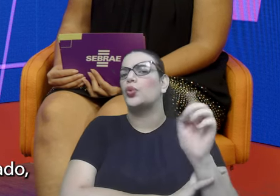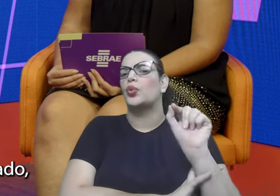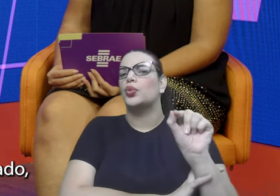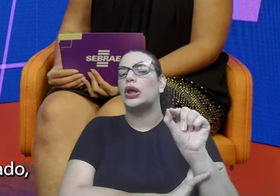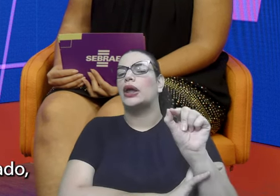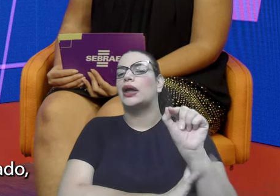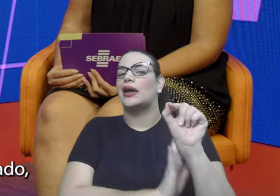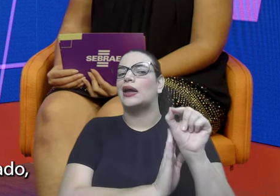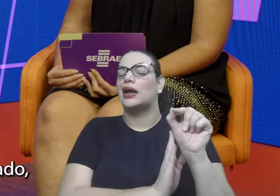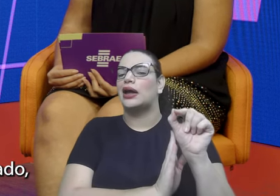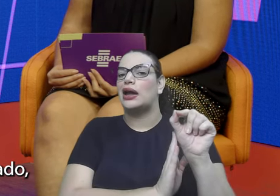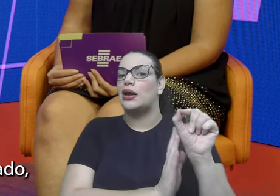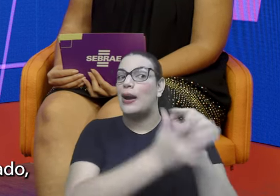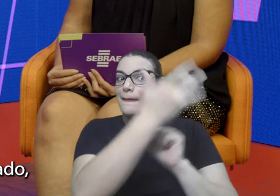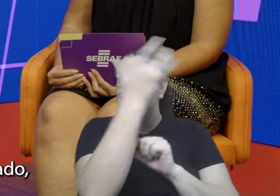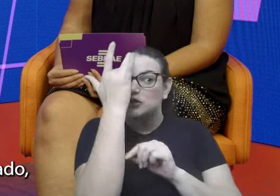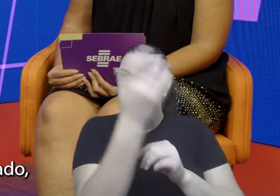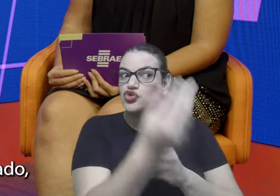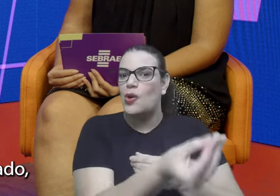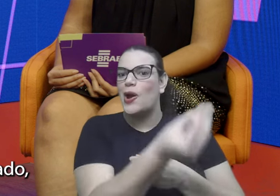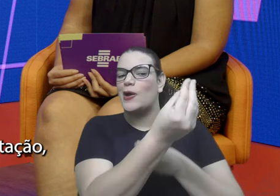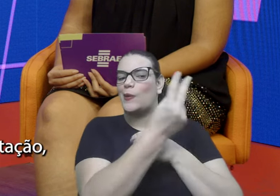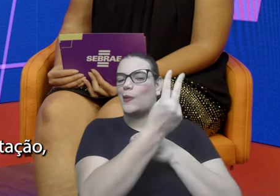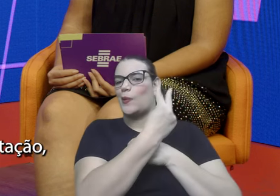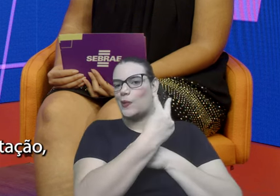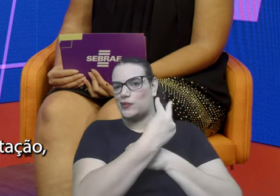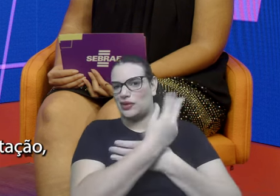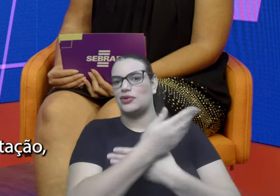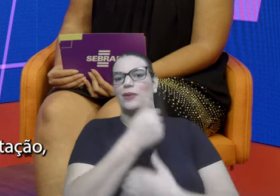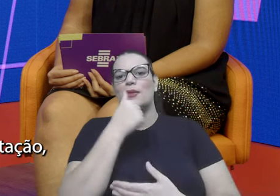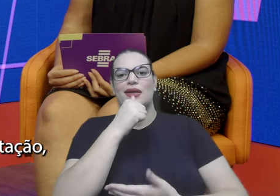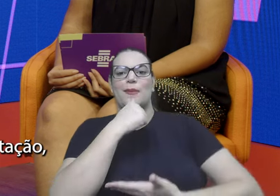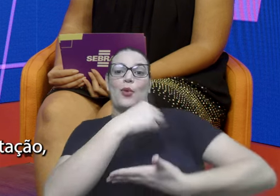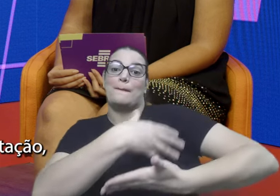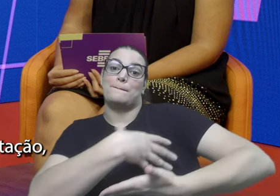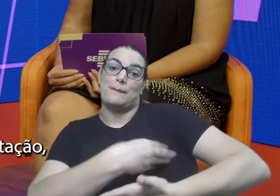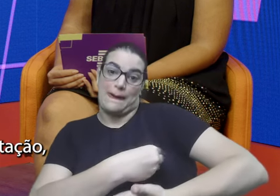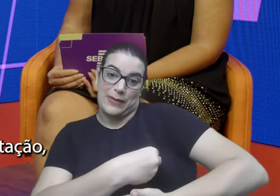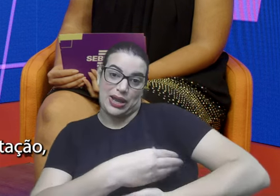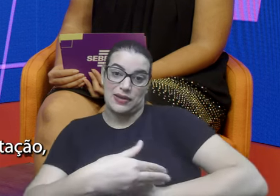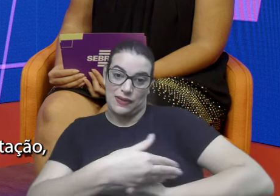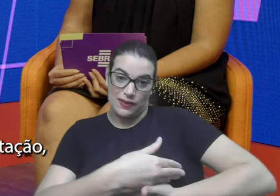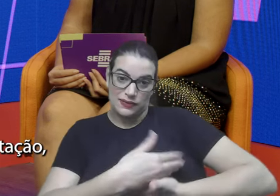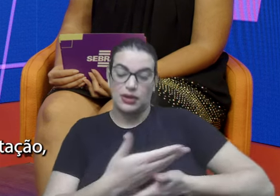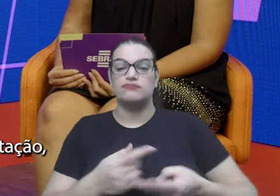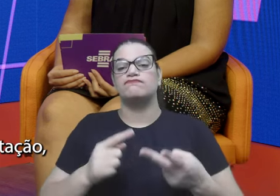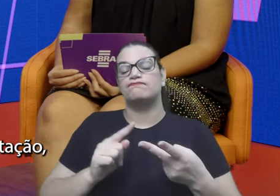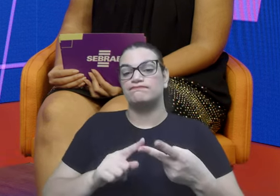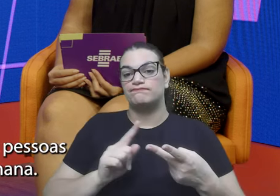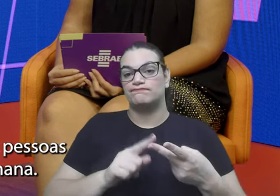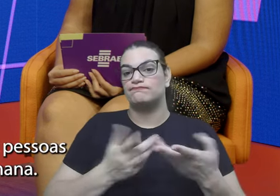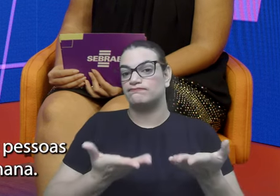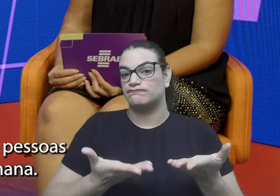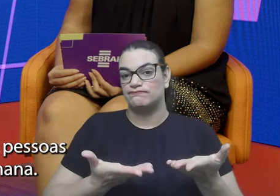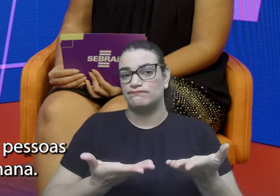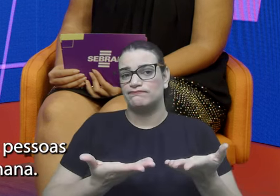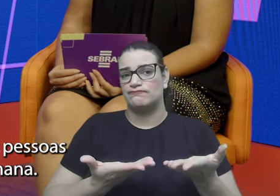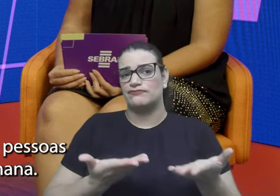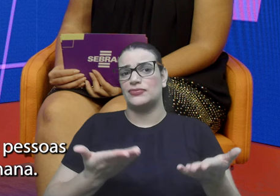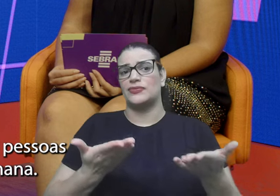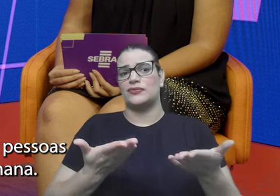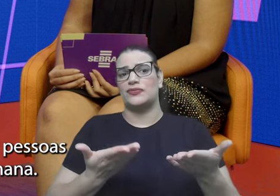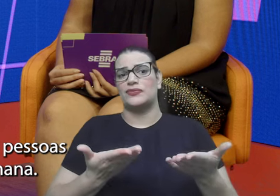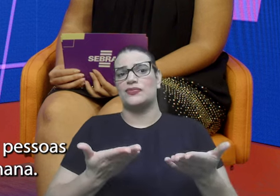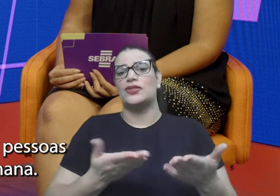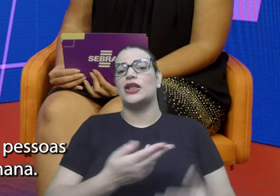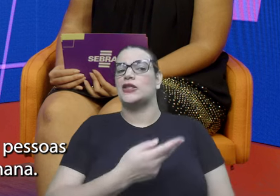cuid com quem recebe esse cuidado tá como por exemplo a amamentação como por exemplo atividades que